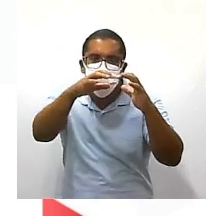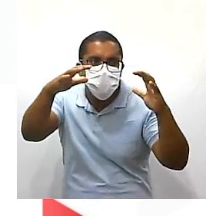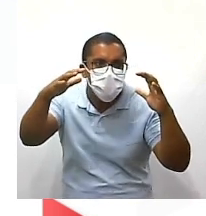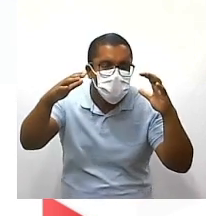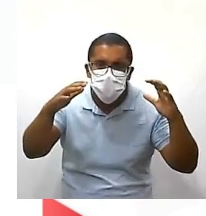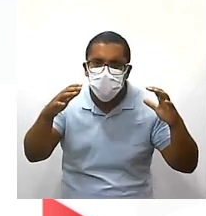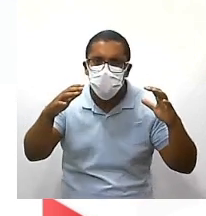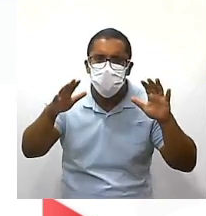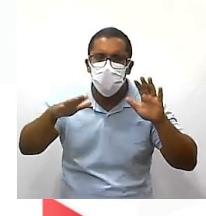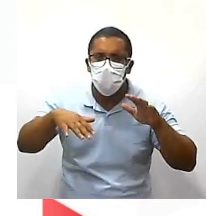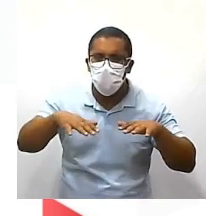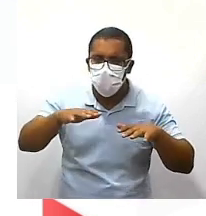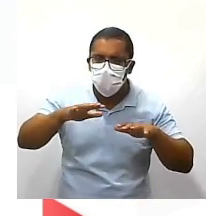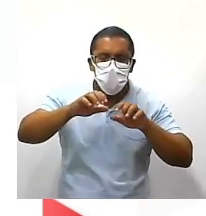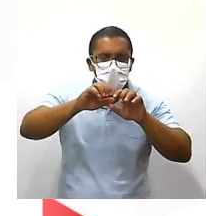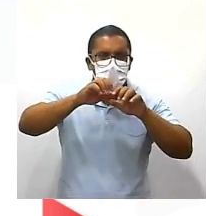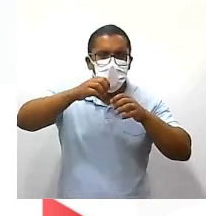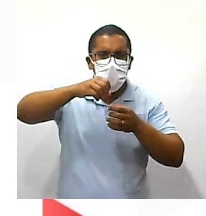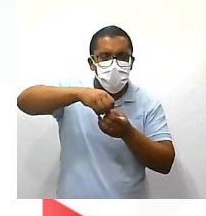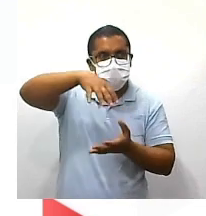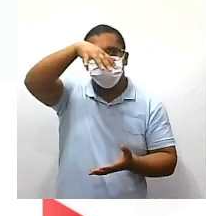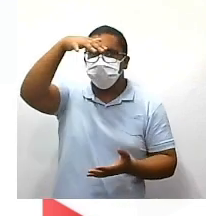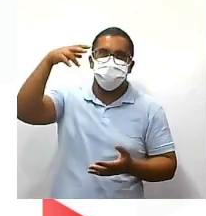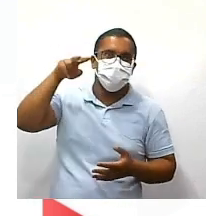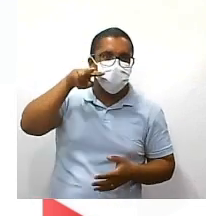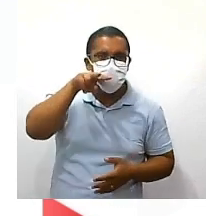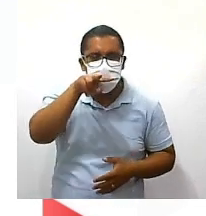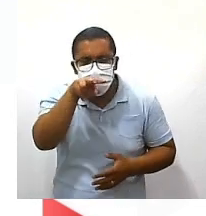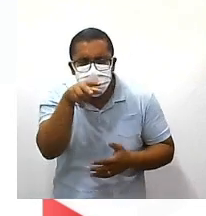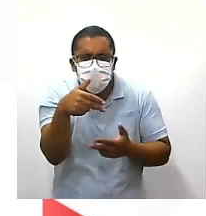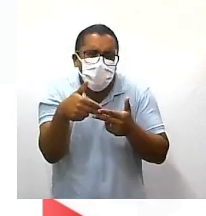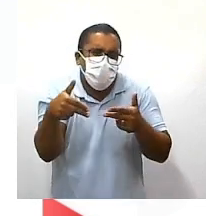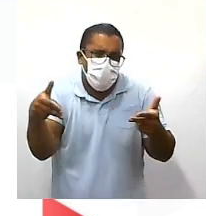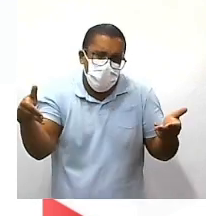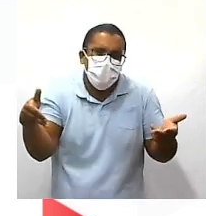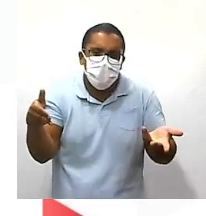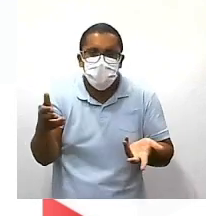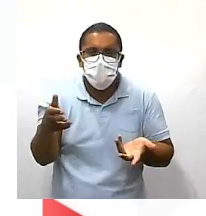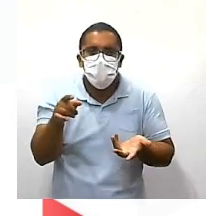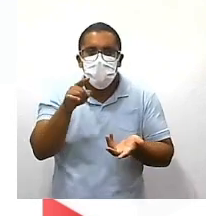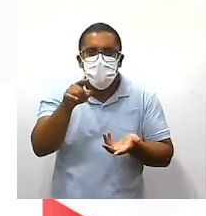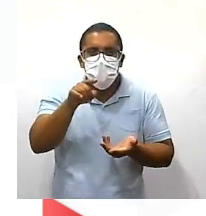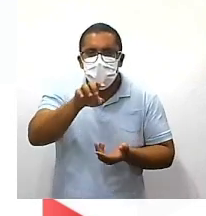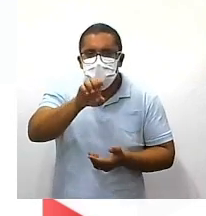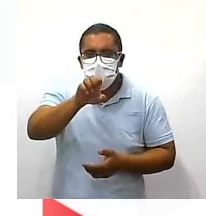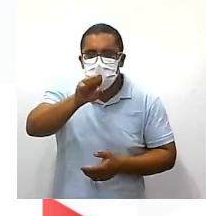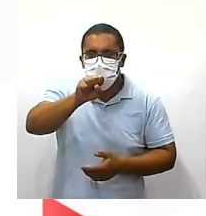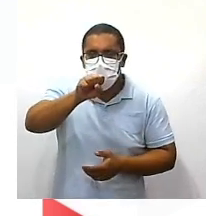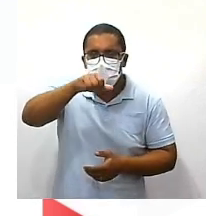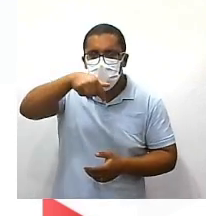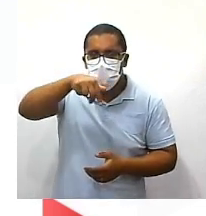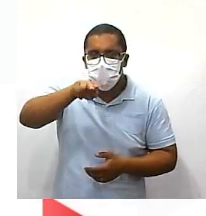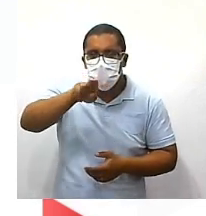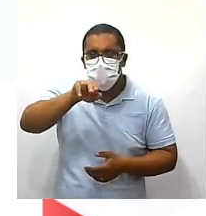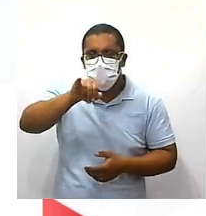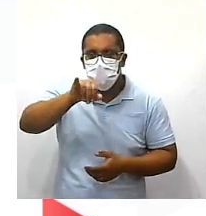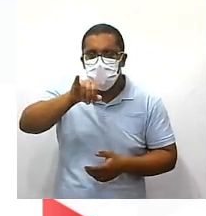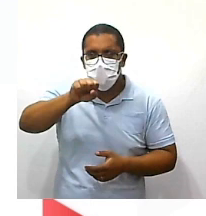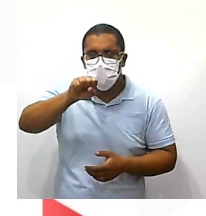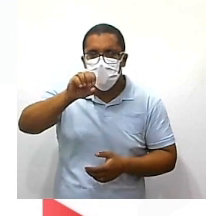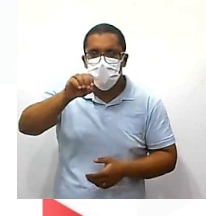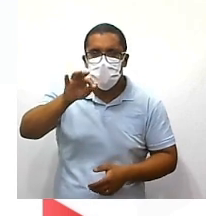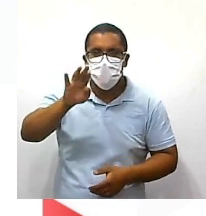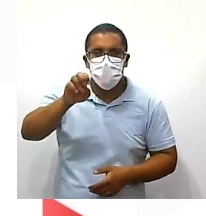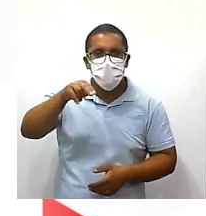também delírios. Os surtos, eles são mais comuns na esquizofrenia, mas também podem ser